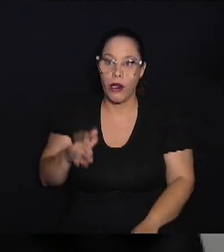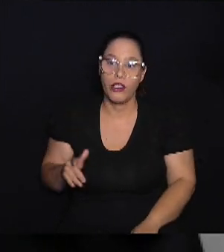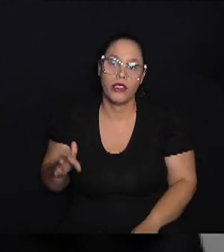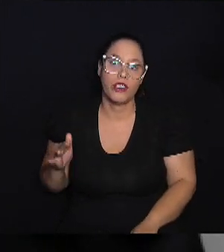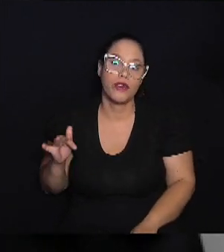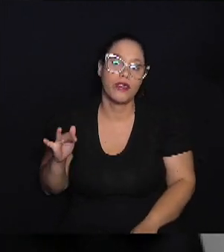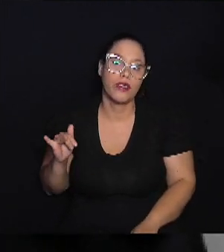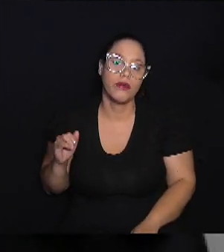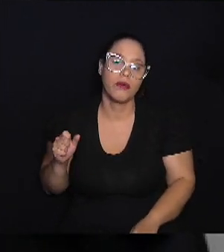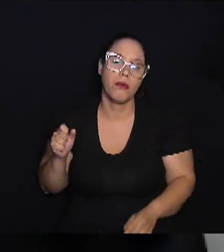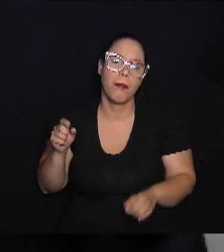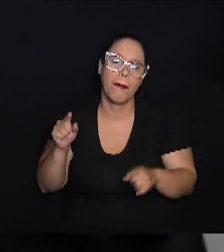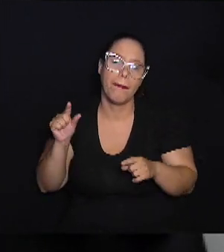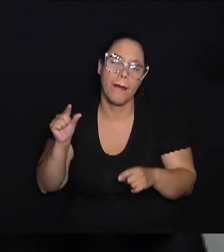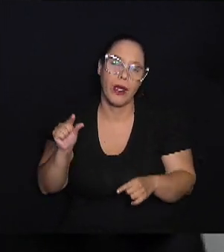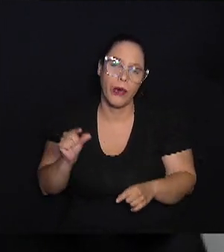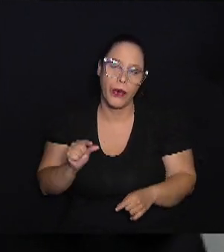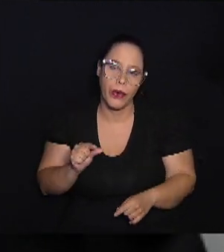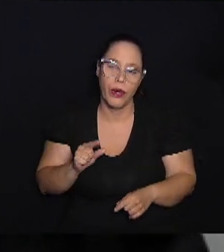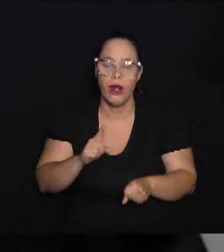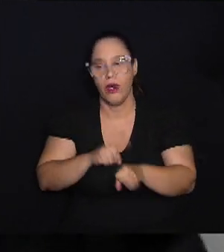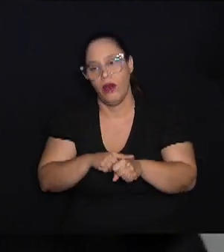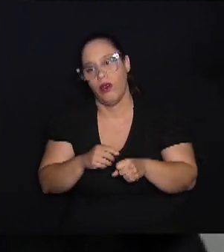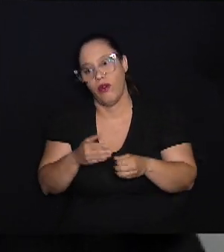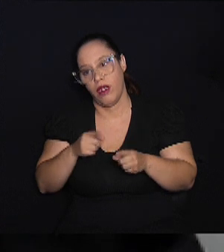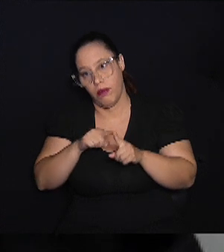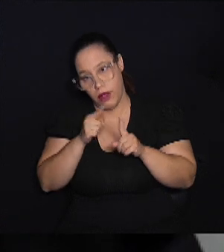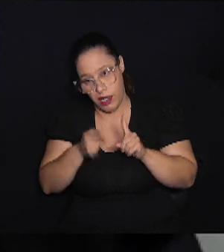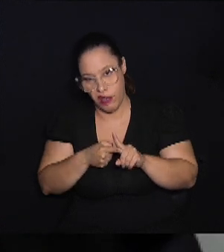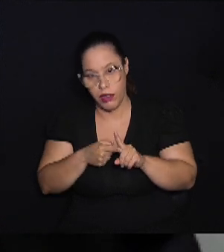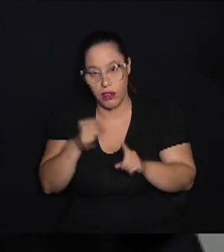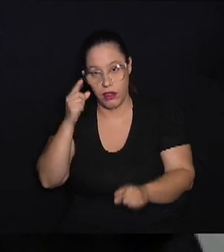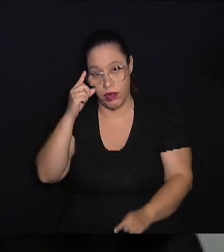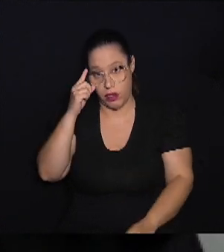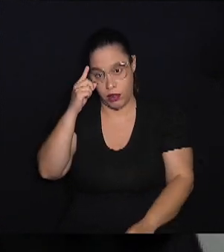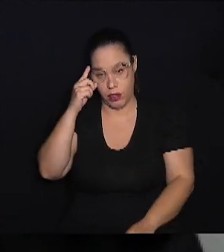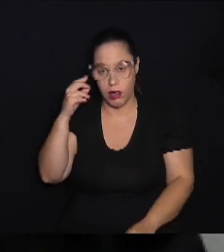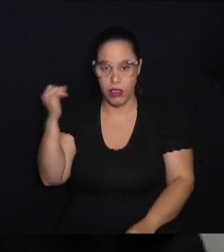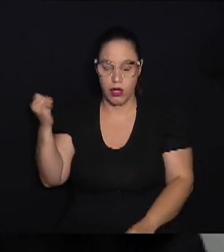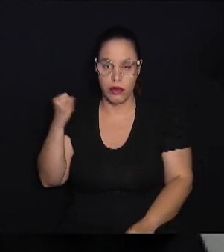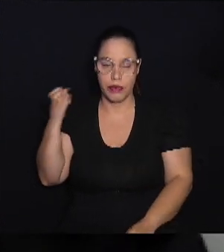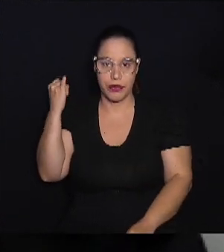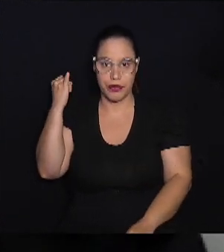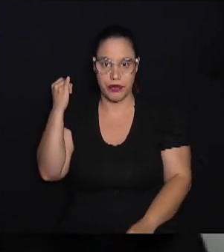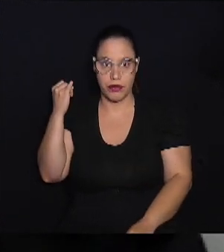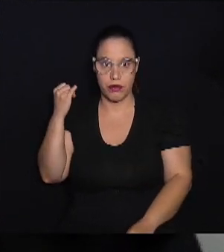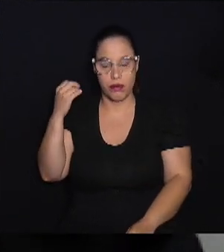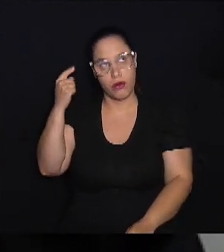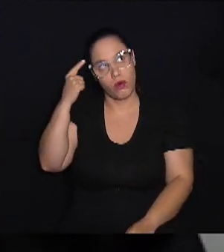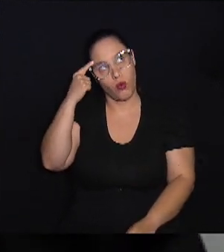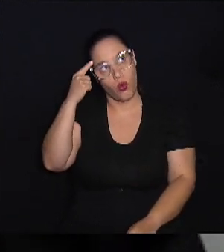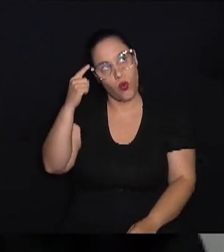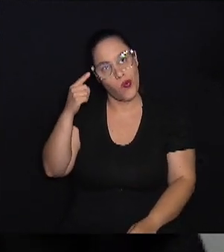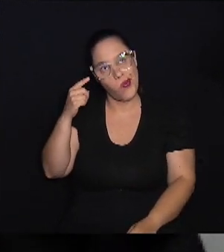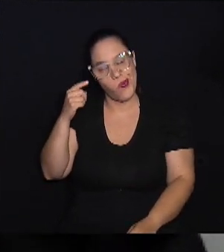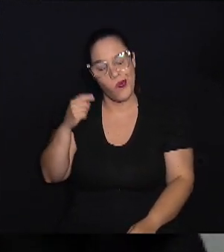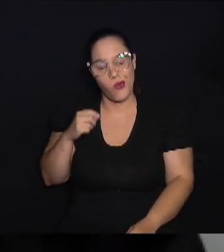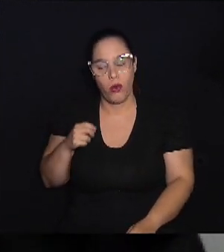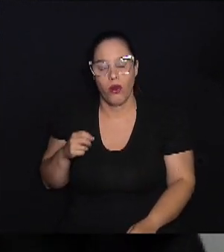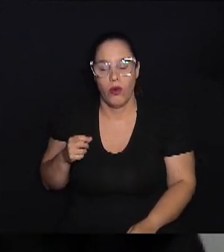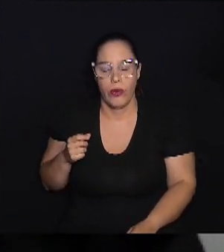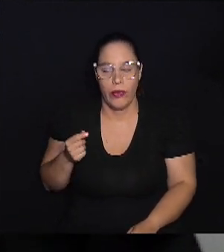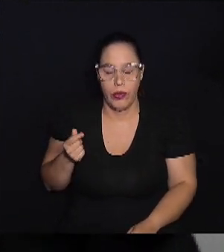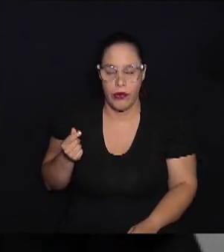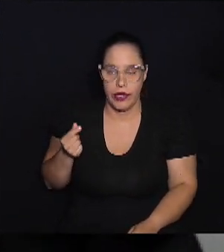de concepção. Então, é muito importante que a gente pense no conceito de valor nutricional,